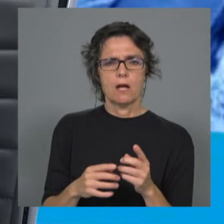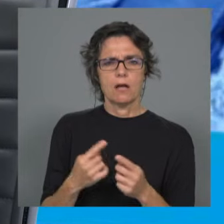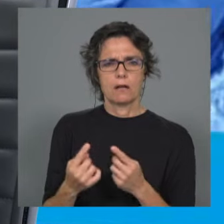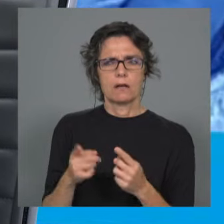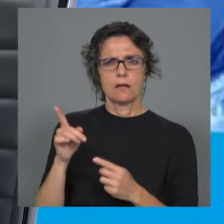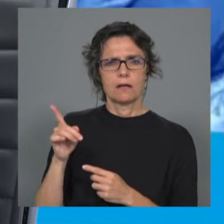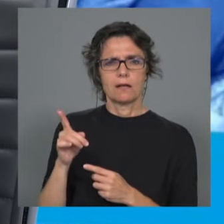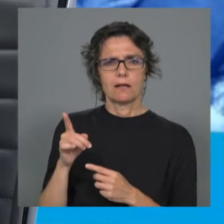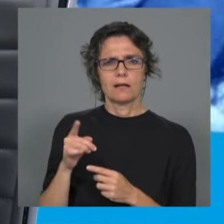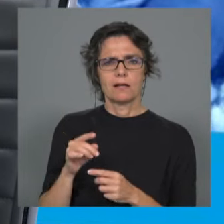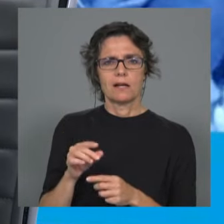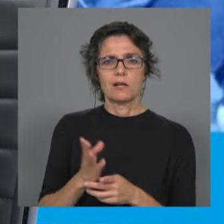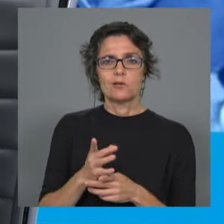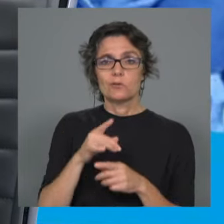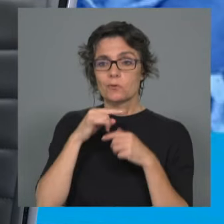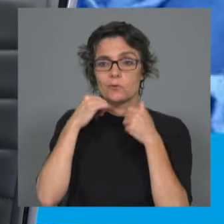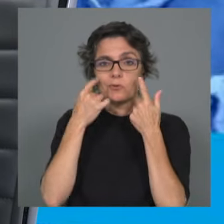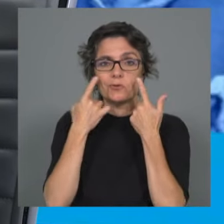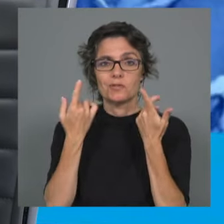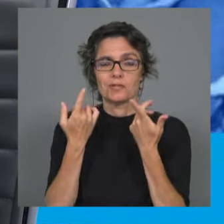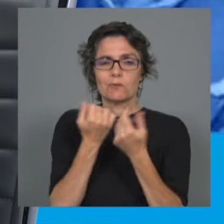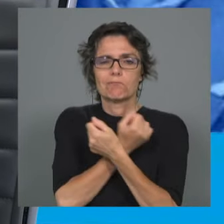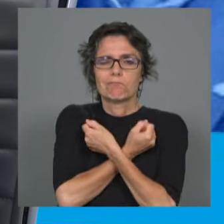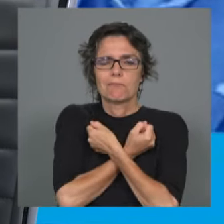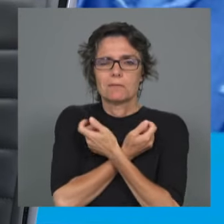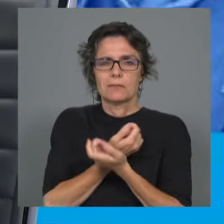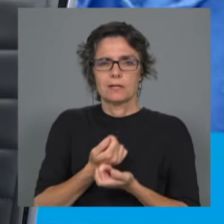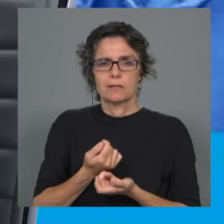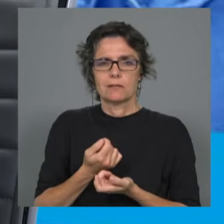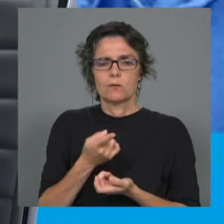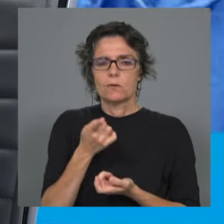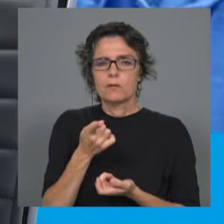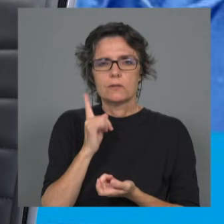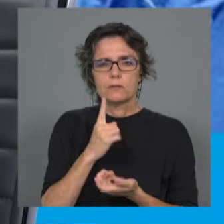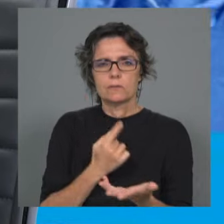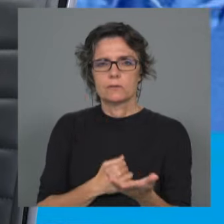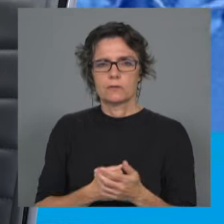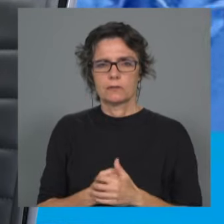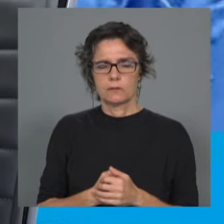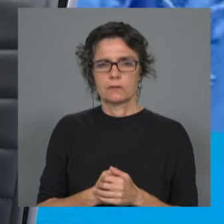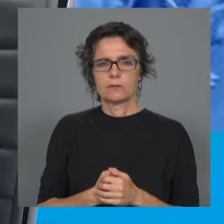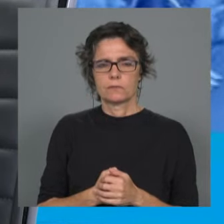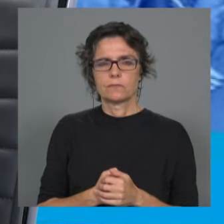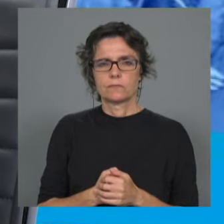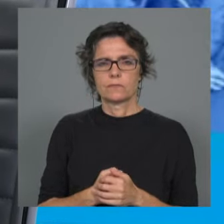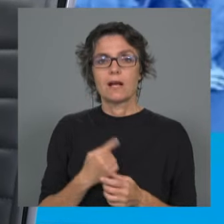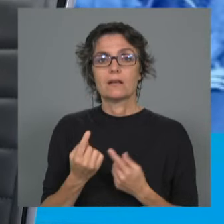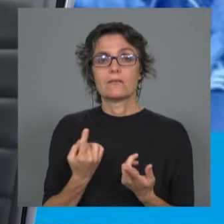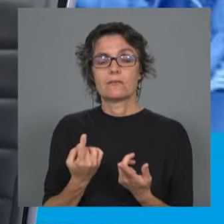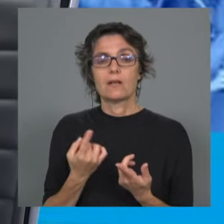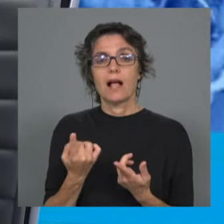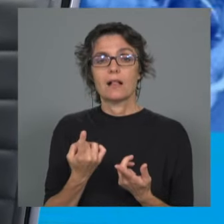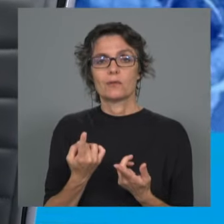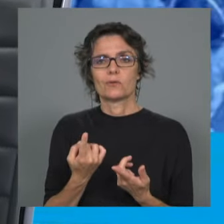um sorriso, um abraço, e às vezes até uma obra que parece não ter